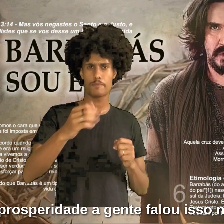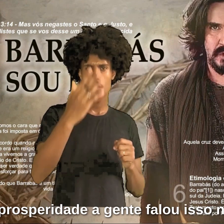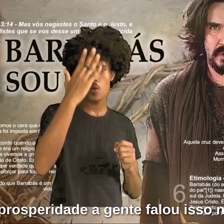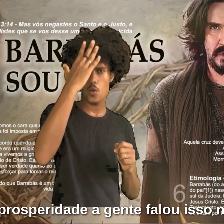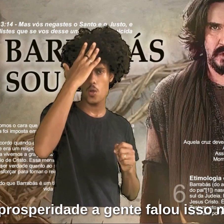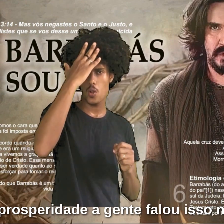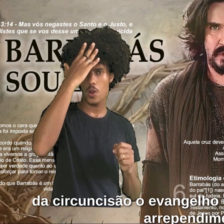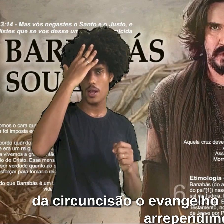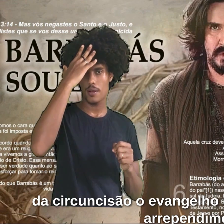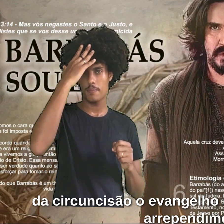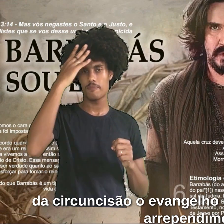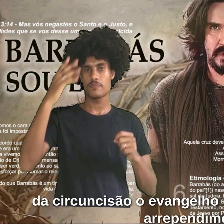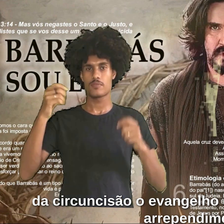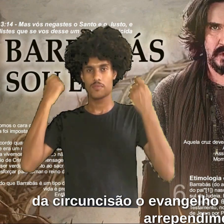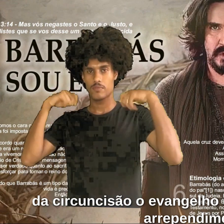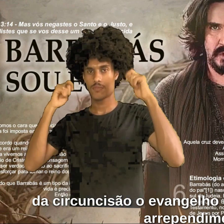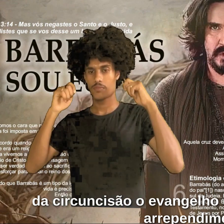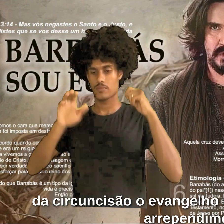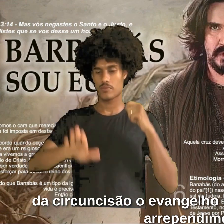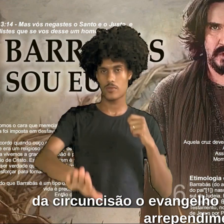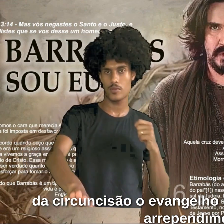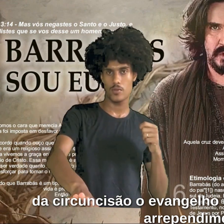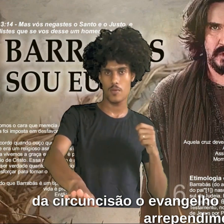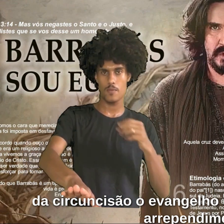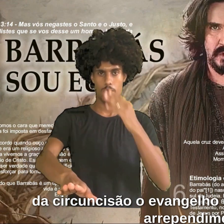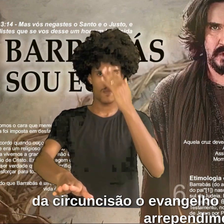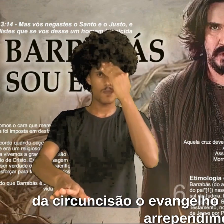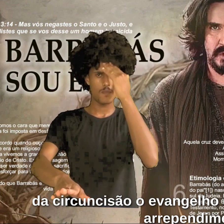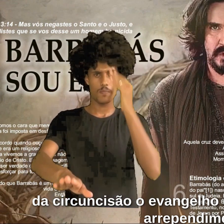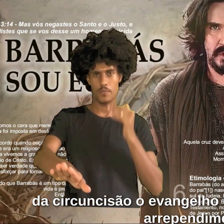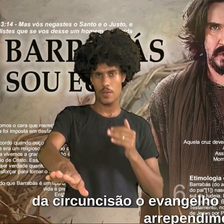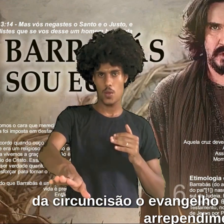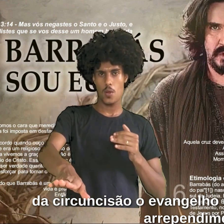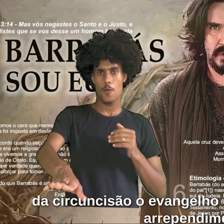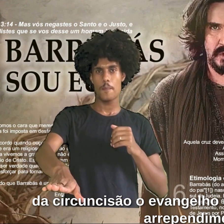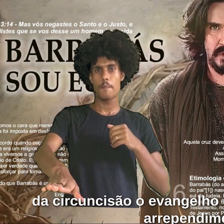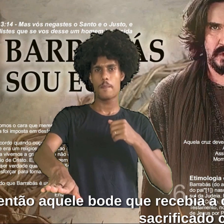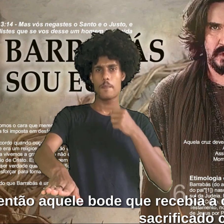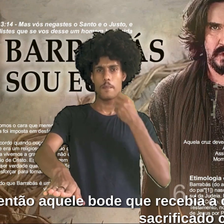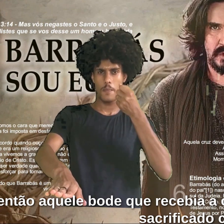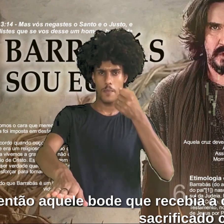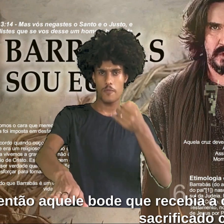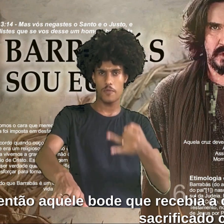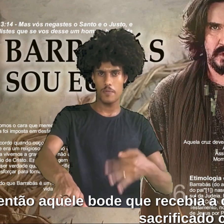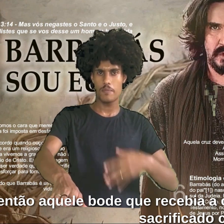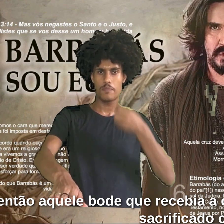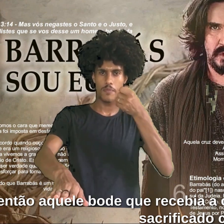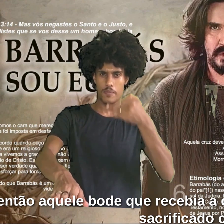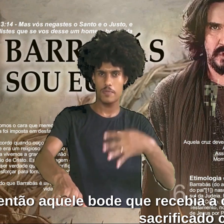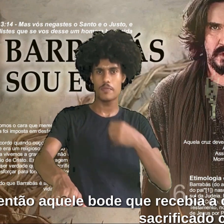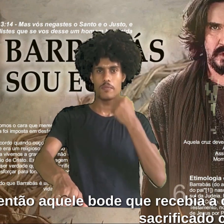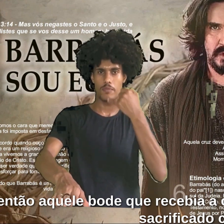falou isso num outro vídeo que eu falei da circuncisão. O Evangelho de Cristo é referente a arrependimento. Então, aquele bode que recebia a culpa